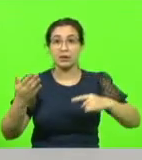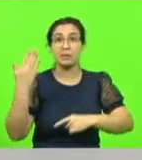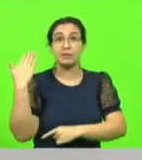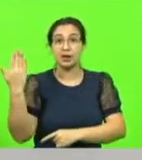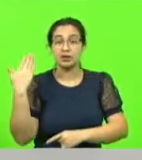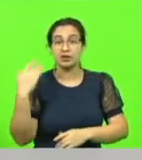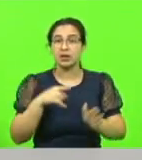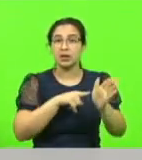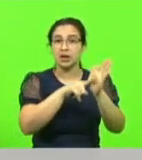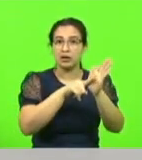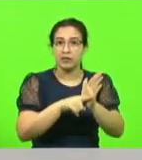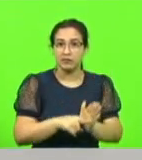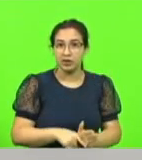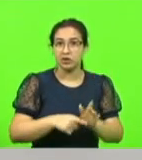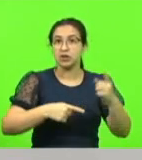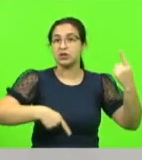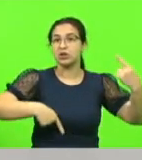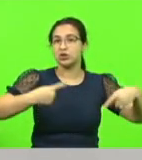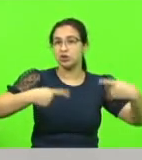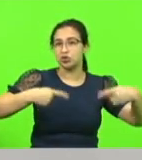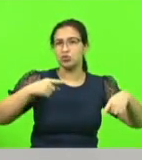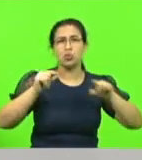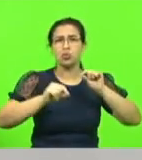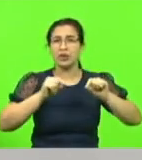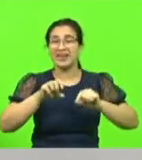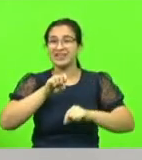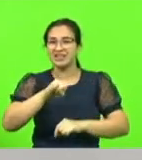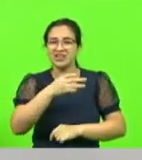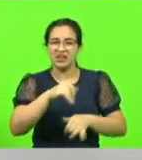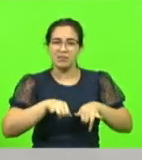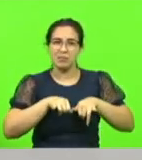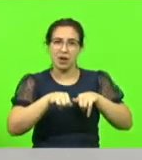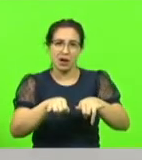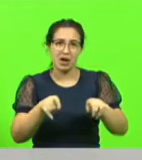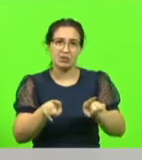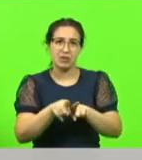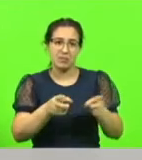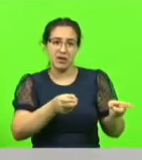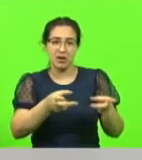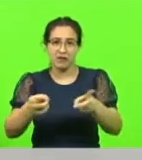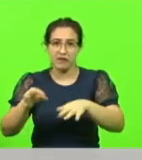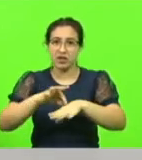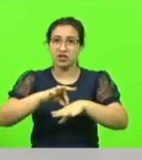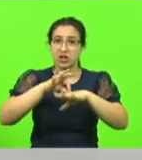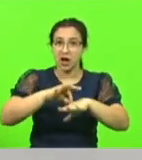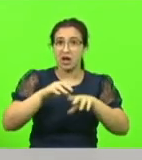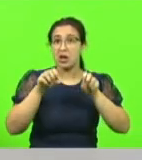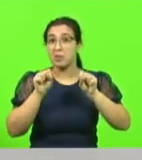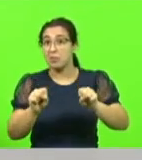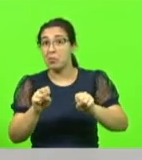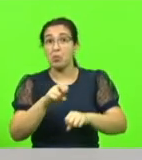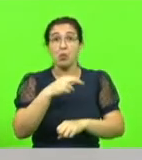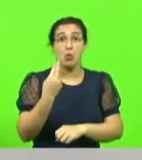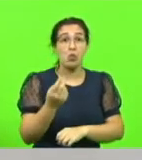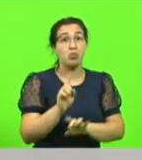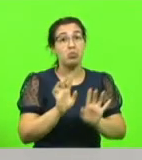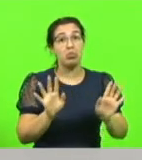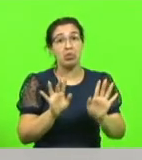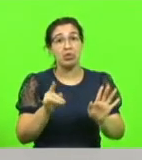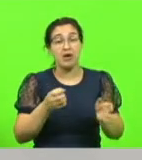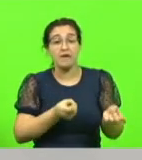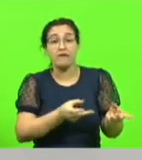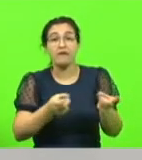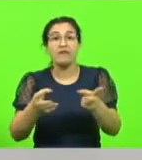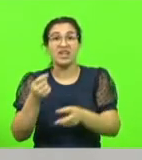vigilância estava discutindo se os mercados e açougues poderiam ou não vender osso para as